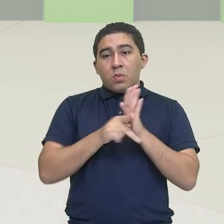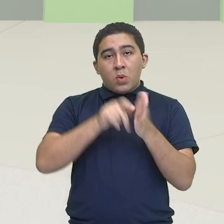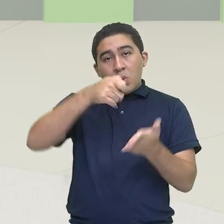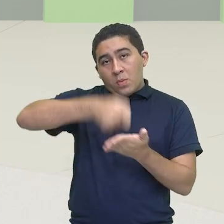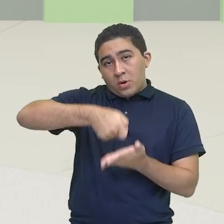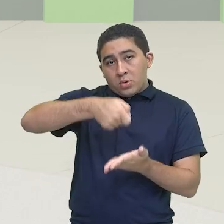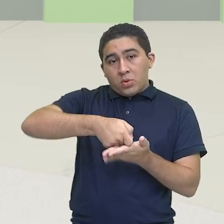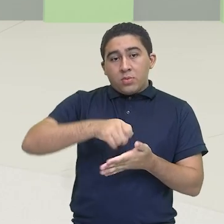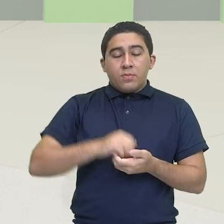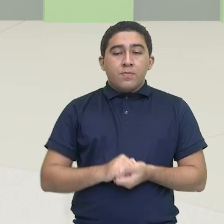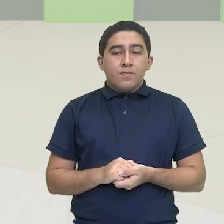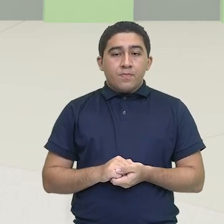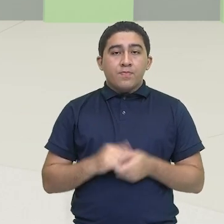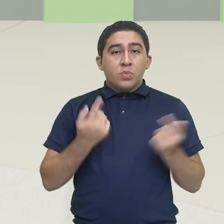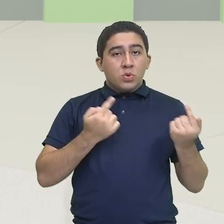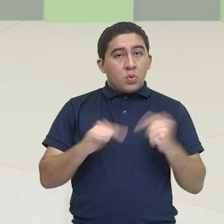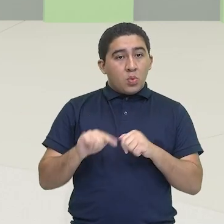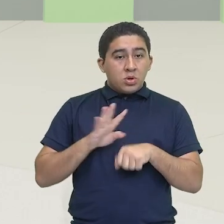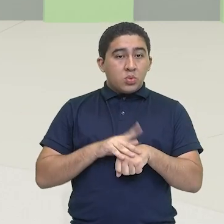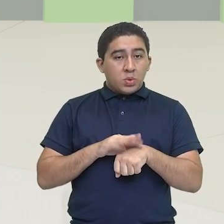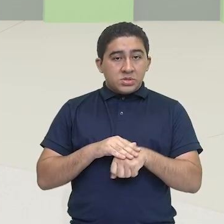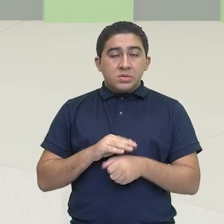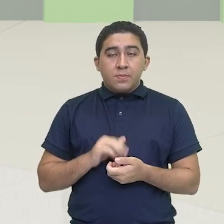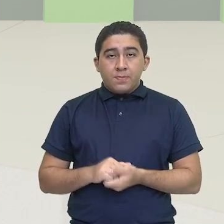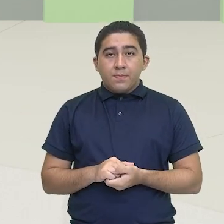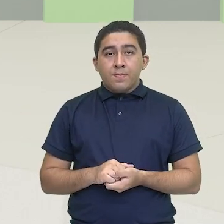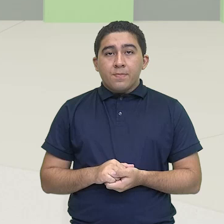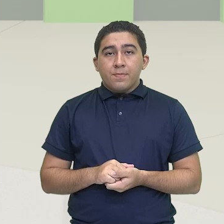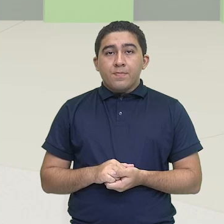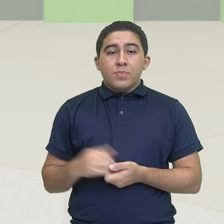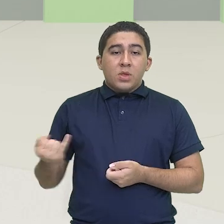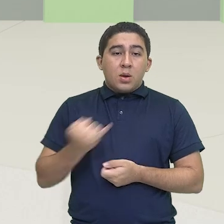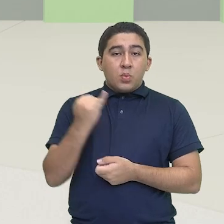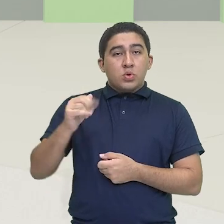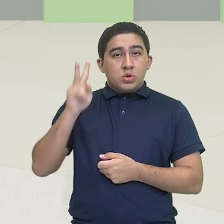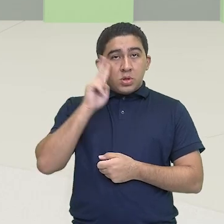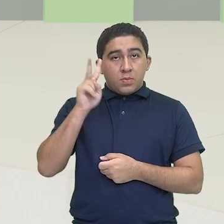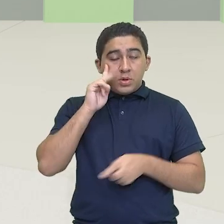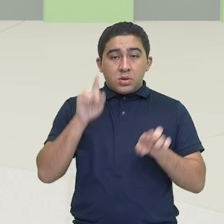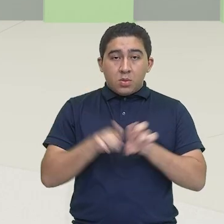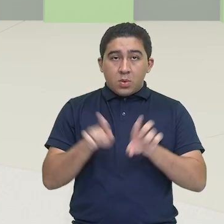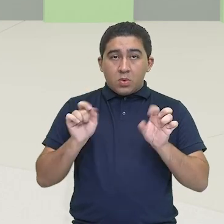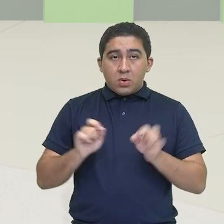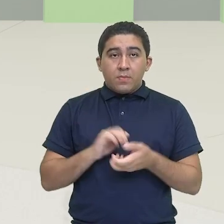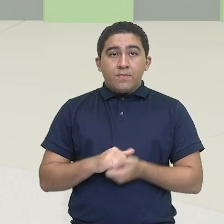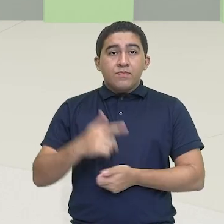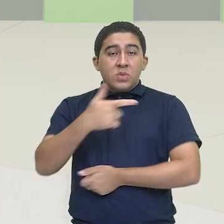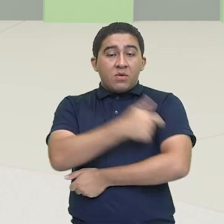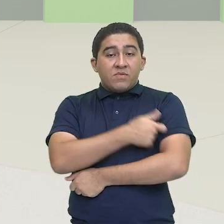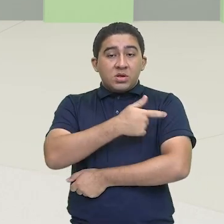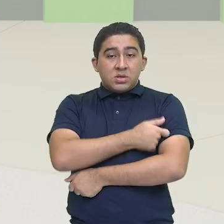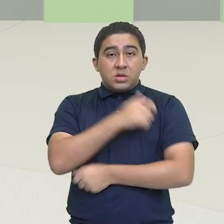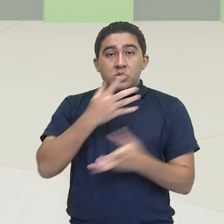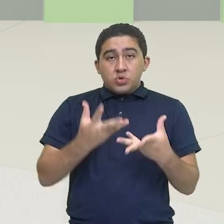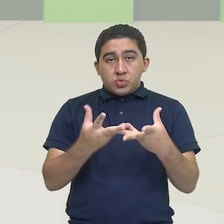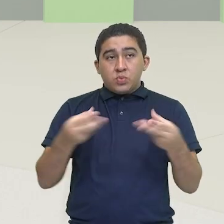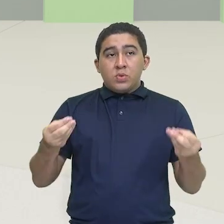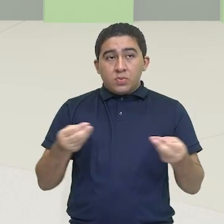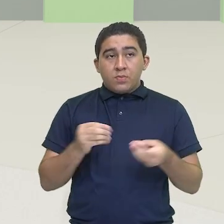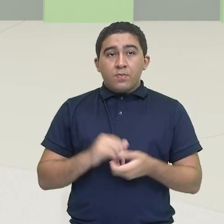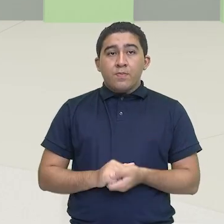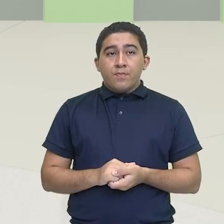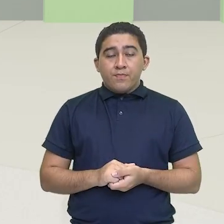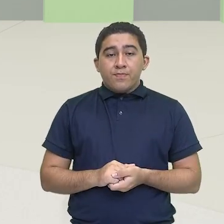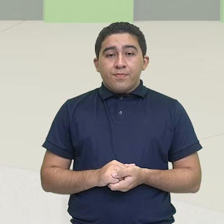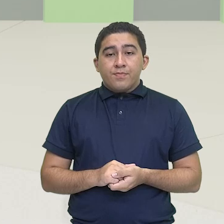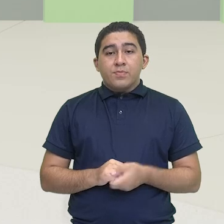obrigatória contra a varíola, né? É importante salientarmos que a varíola foi erradicada